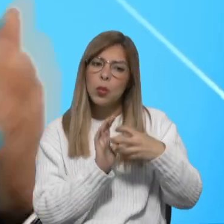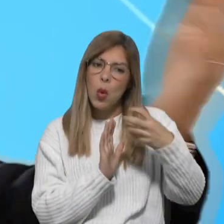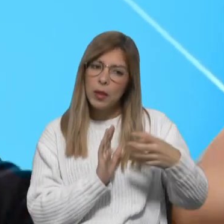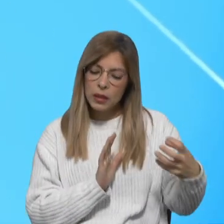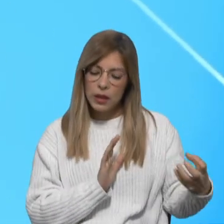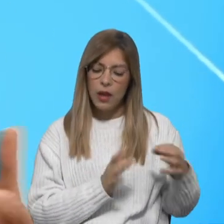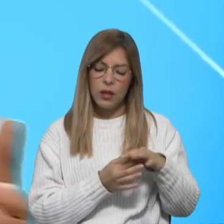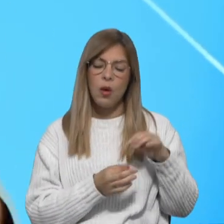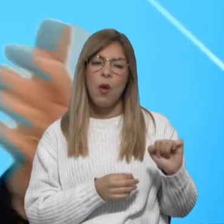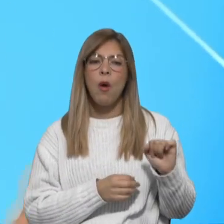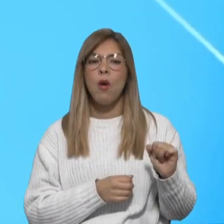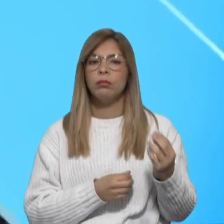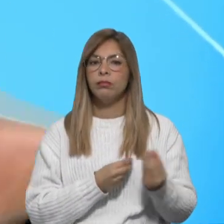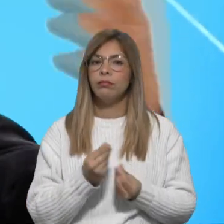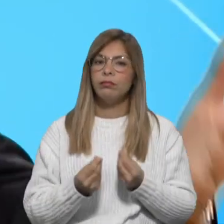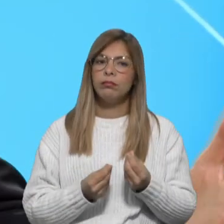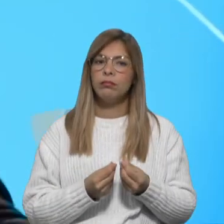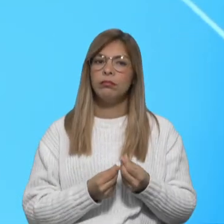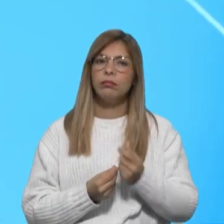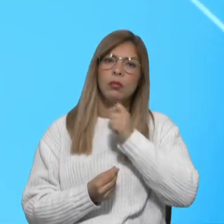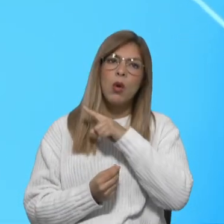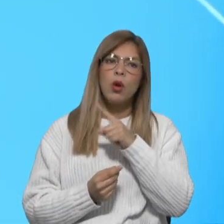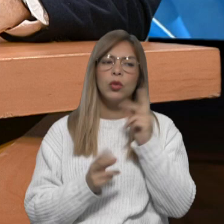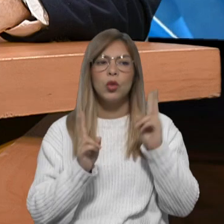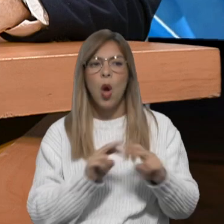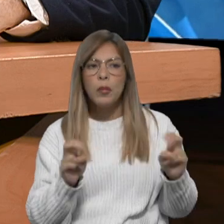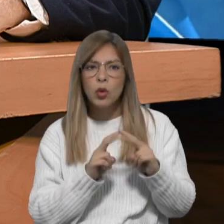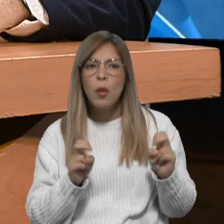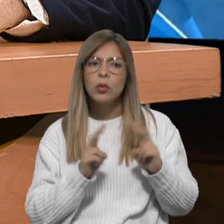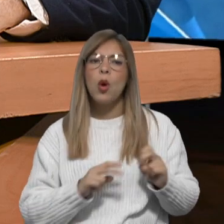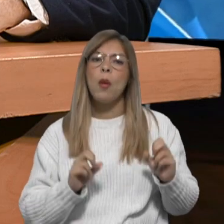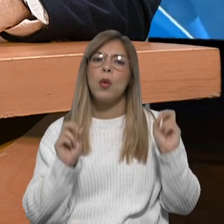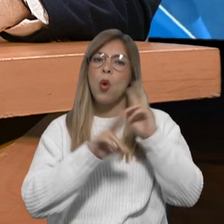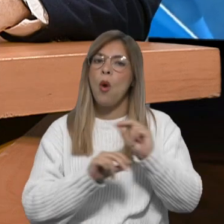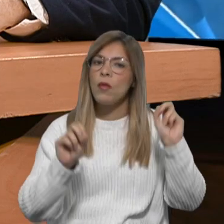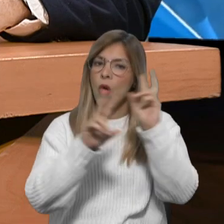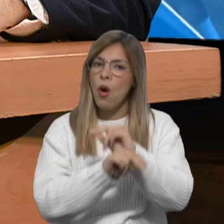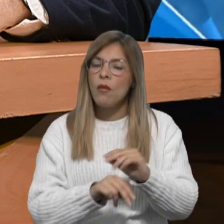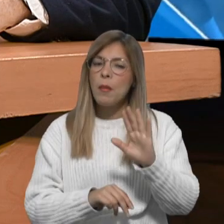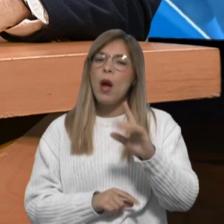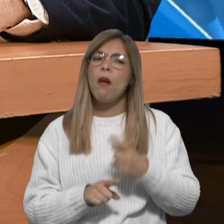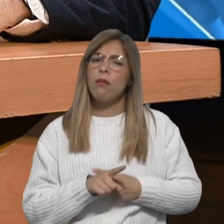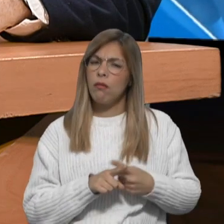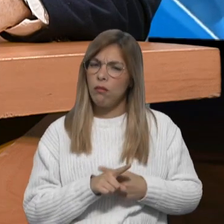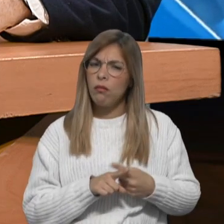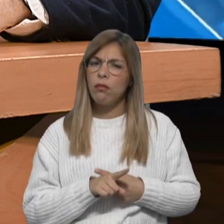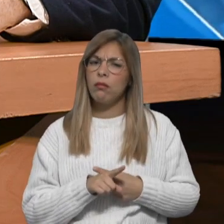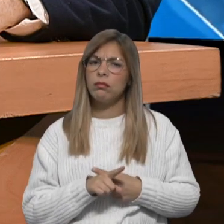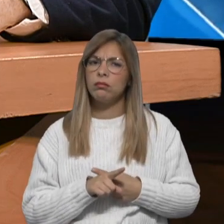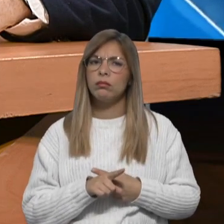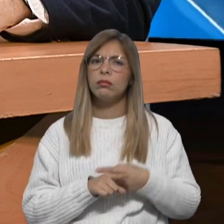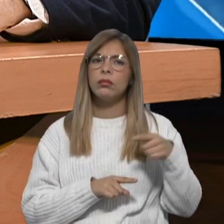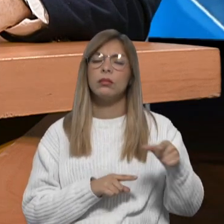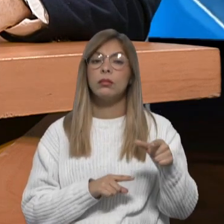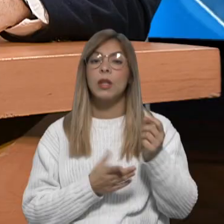vontade de fazer relações entre coisas, de descobrir coisas novas. É muito interessante dizer que esta Praça